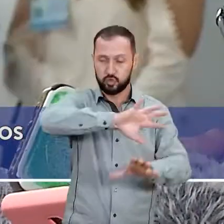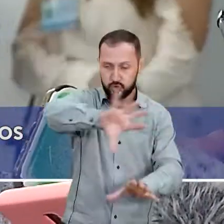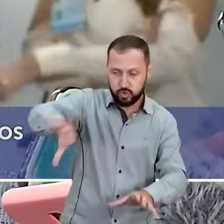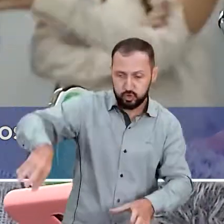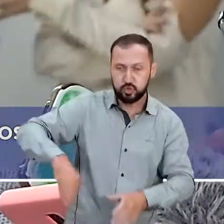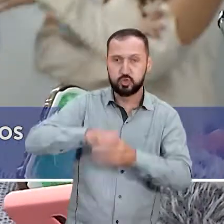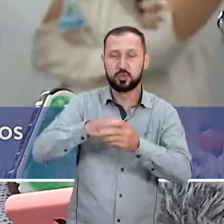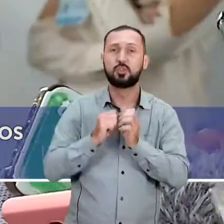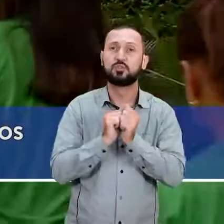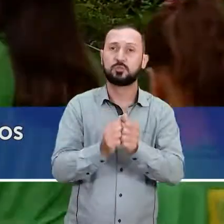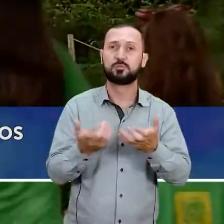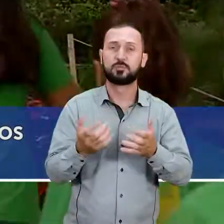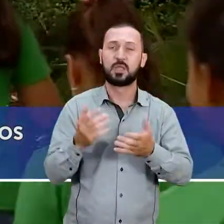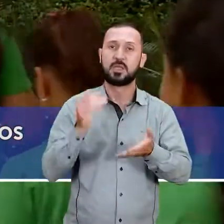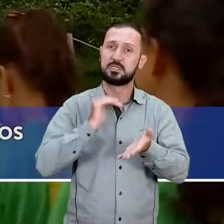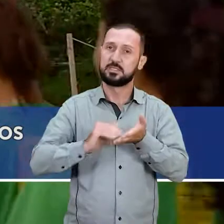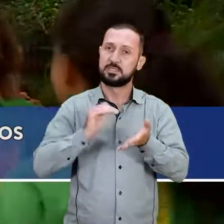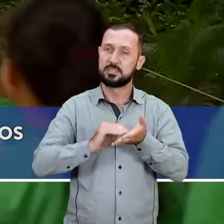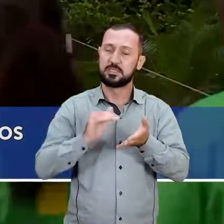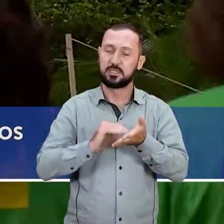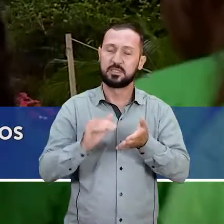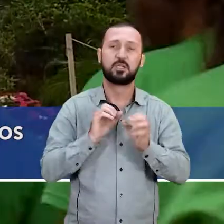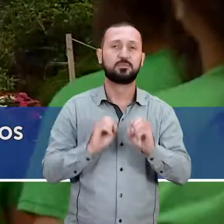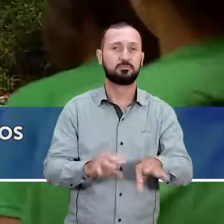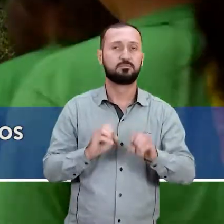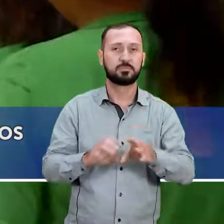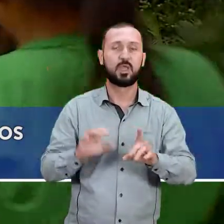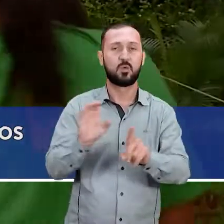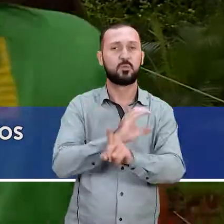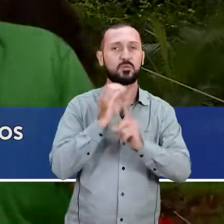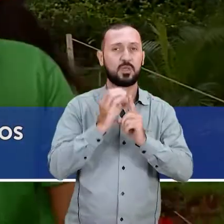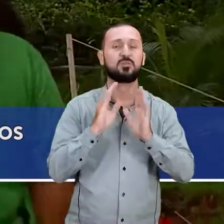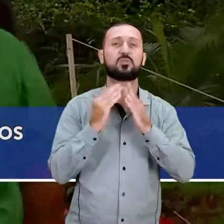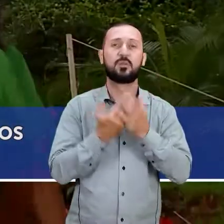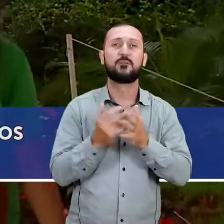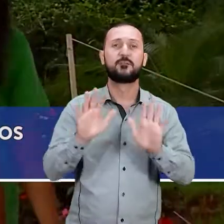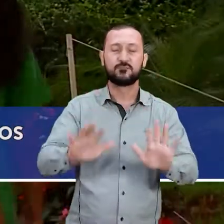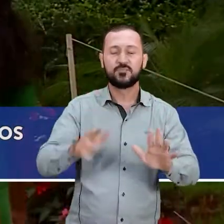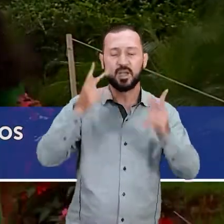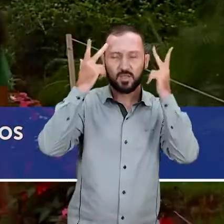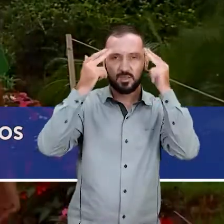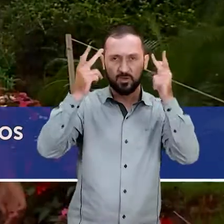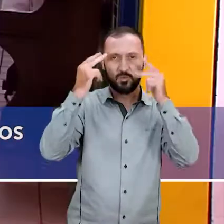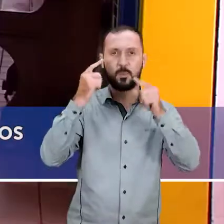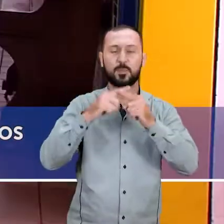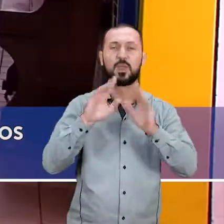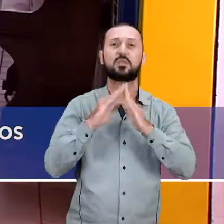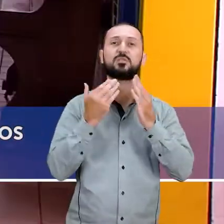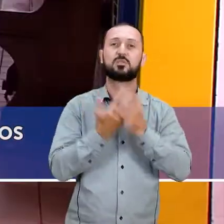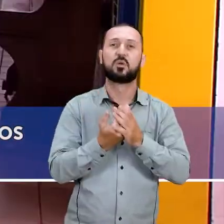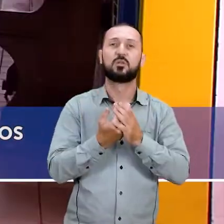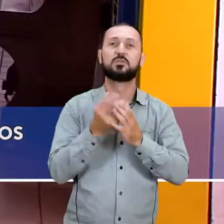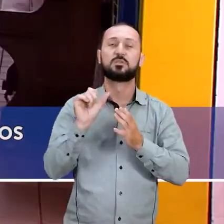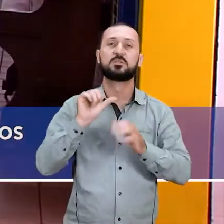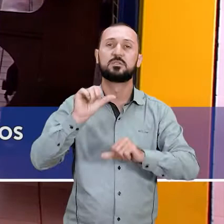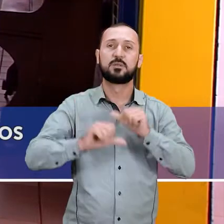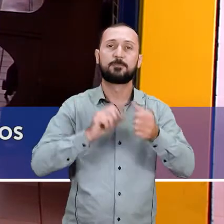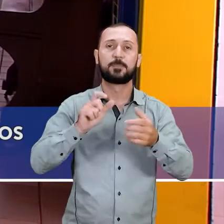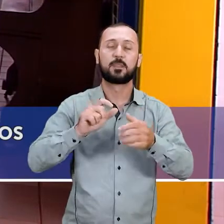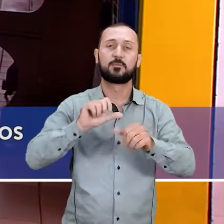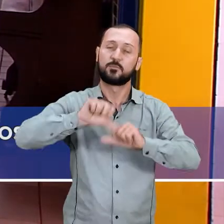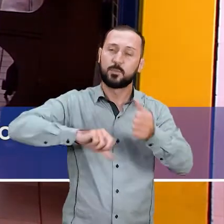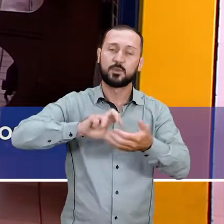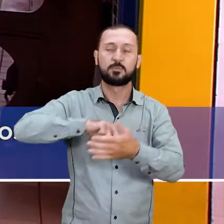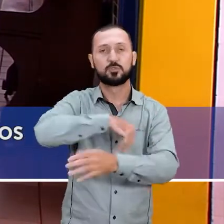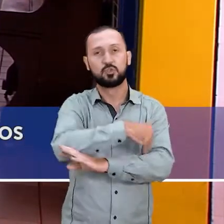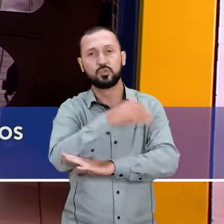posso otimizar esse recurso. Segundo a secretária de Educação, a comunidade escolar pode ficar tranquila, pois muitas escolas passarão a ser em